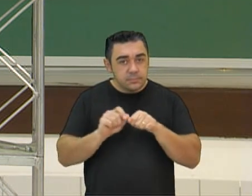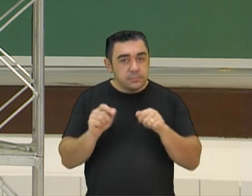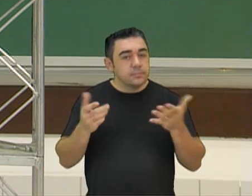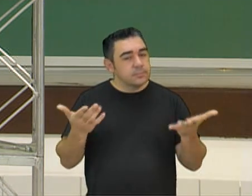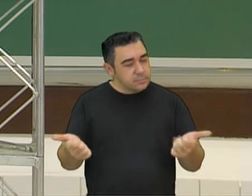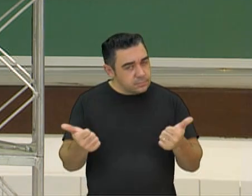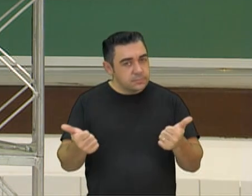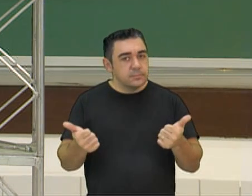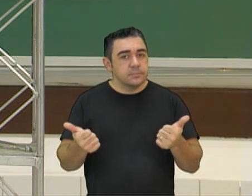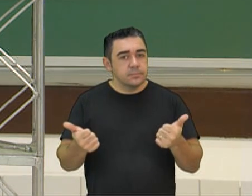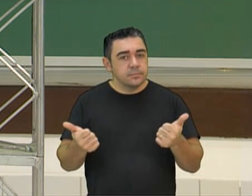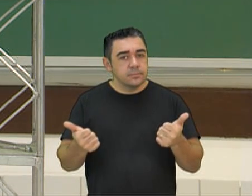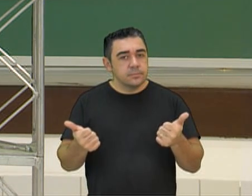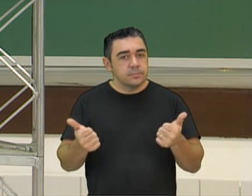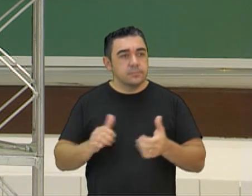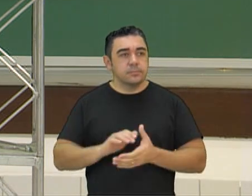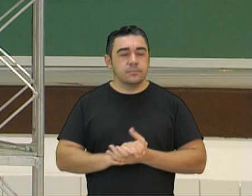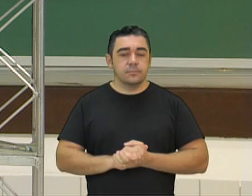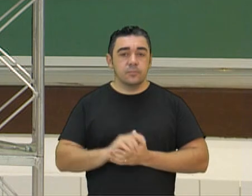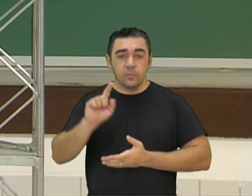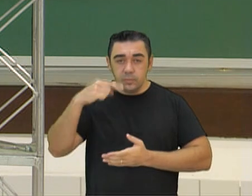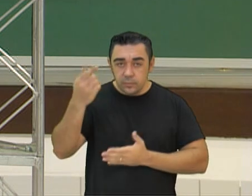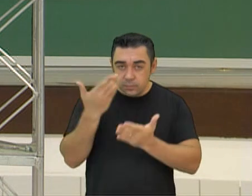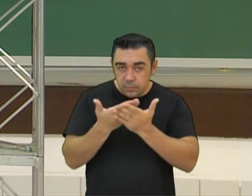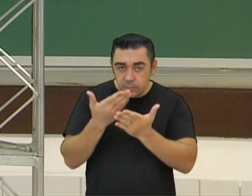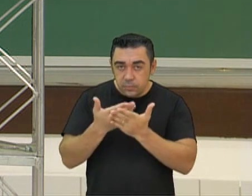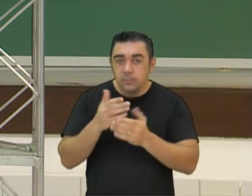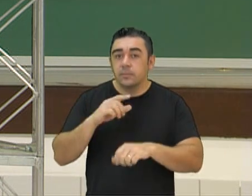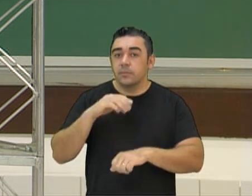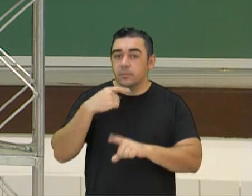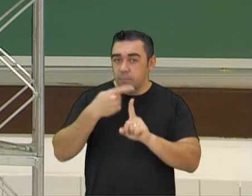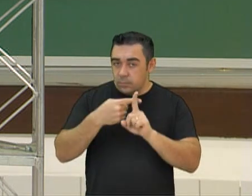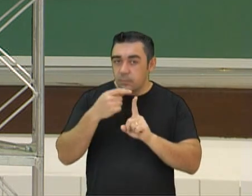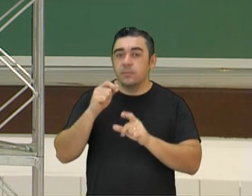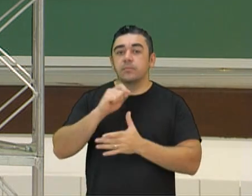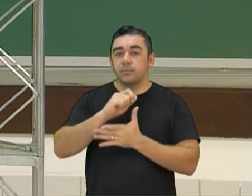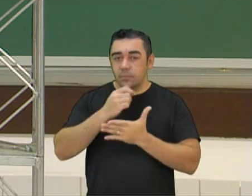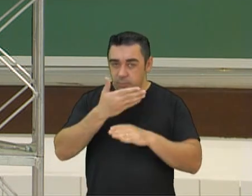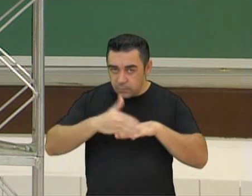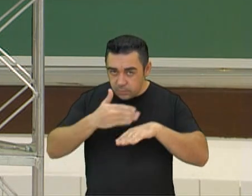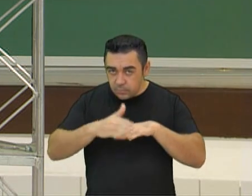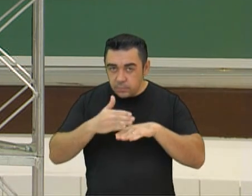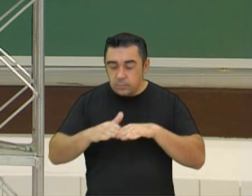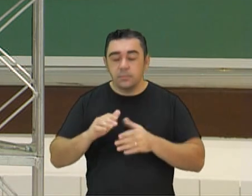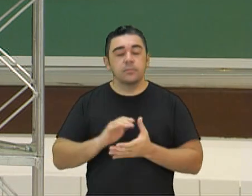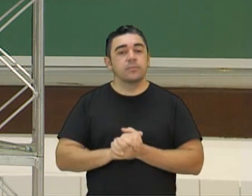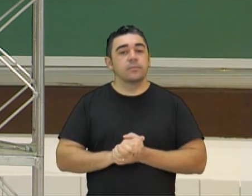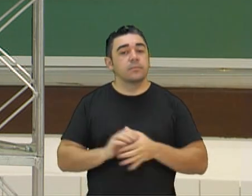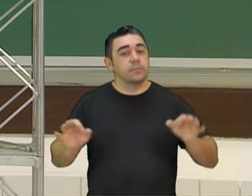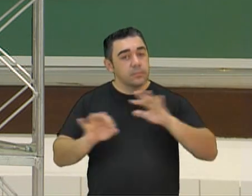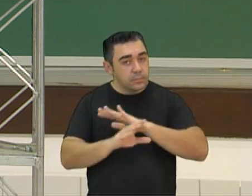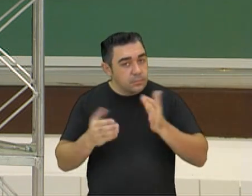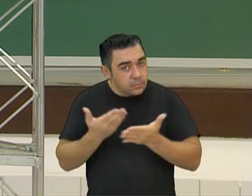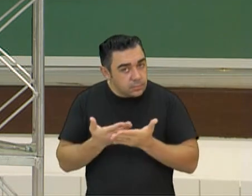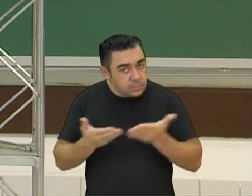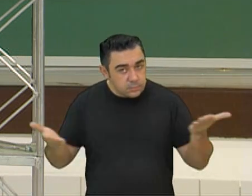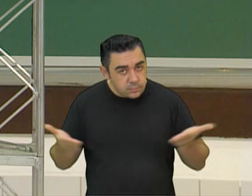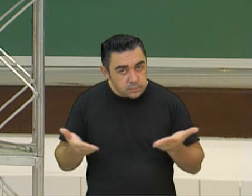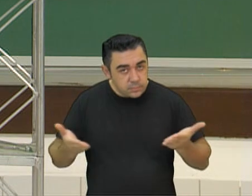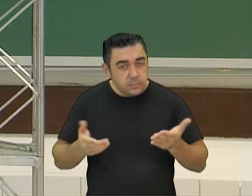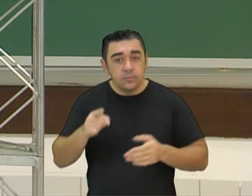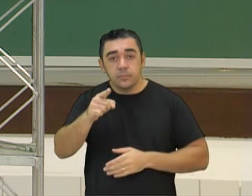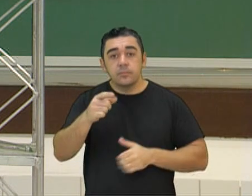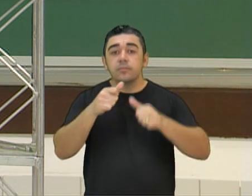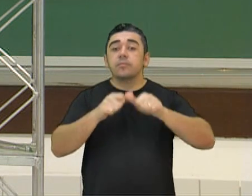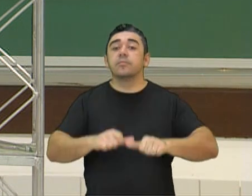Valeu, né? Próxima aula, teremos uma outra prática. Então, a gente acaba a nossa aula aqui.